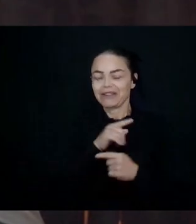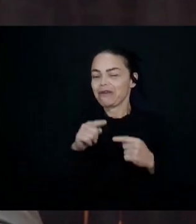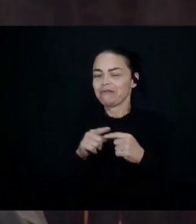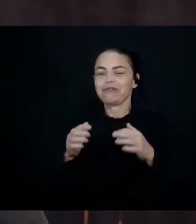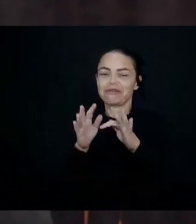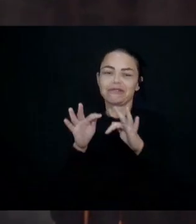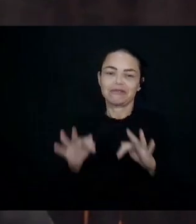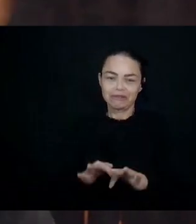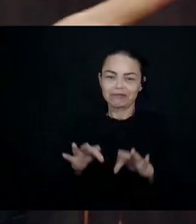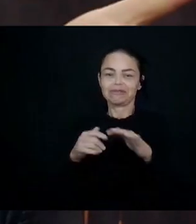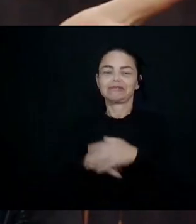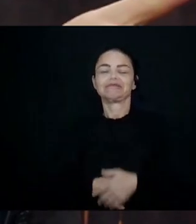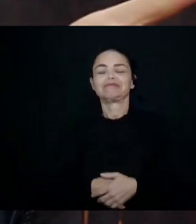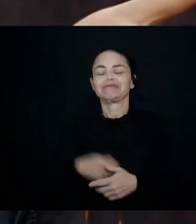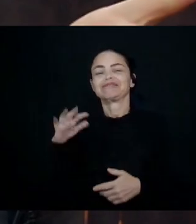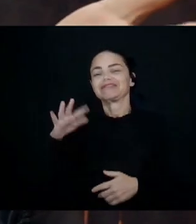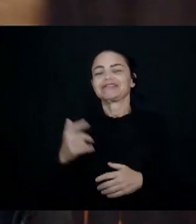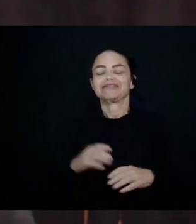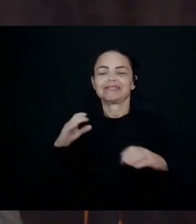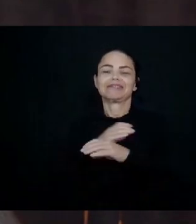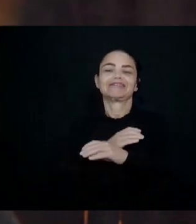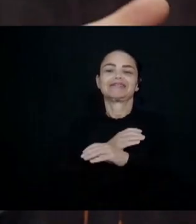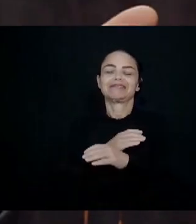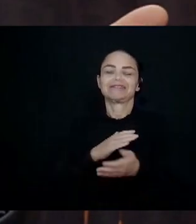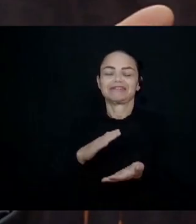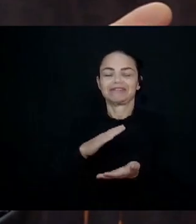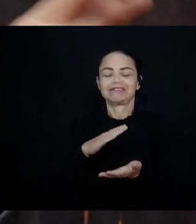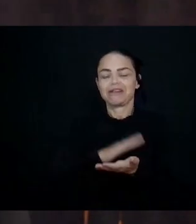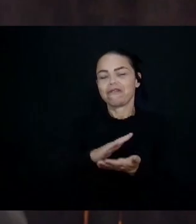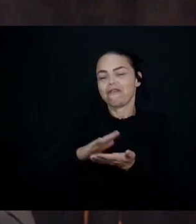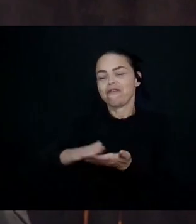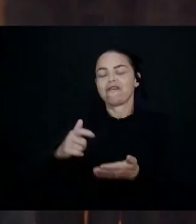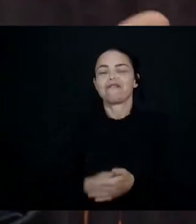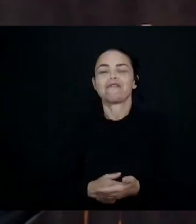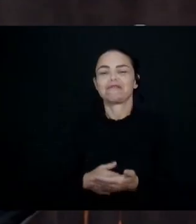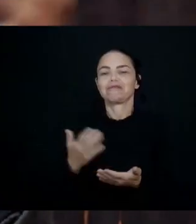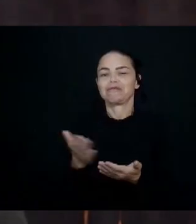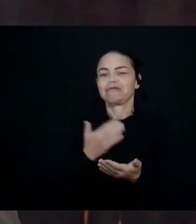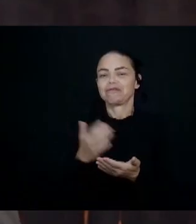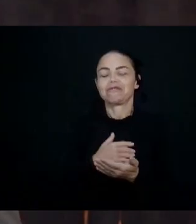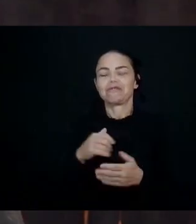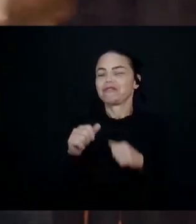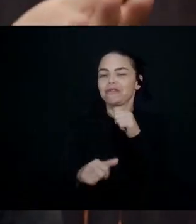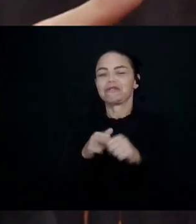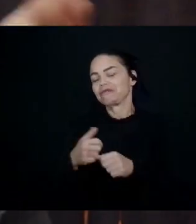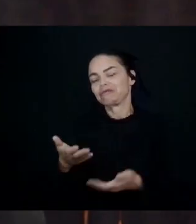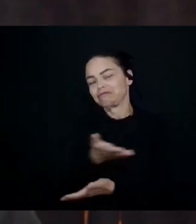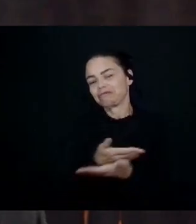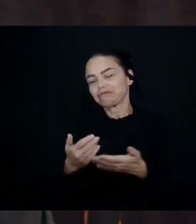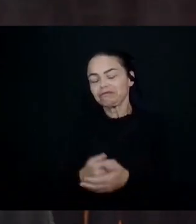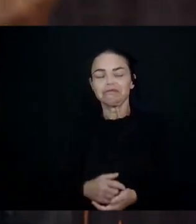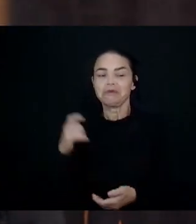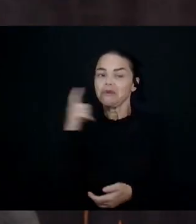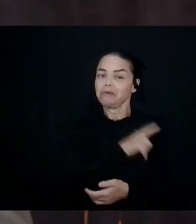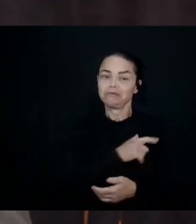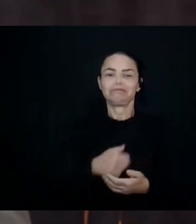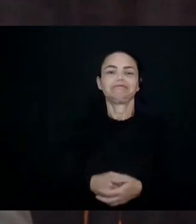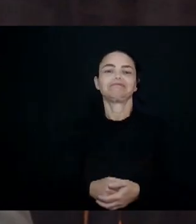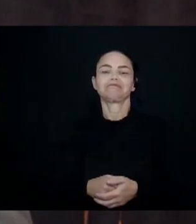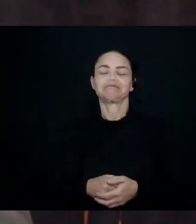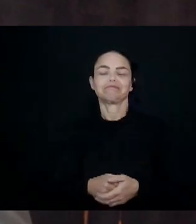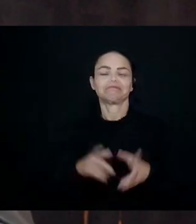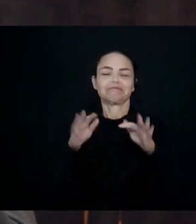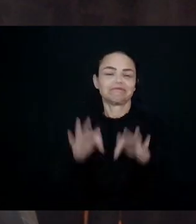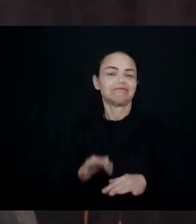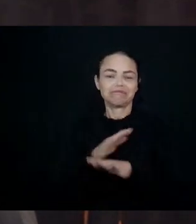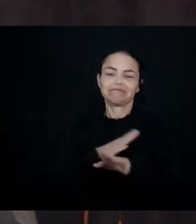só. muito mesmo. Depois que você completa o alvo, acabou o sentido, porque aí não tem mais equilíbrio para trocar, não tem mais interação, você já chegou no ápice, né? No final do